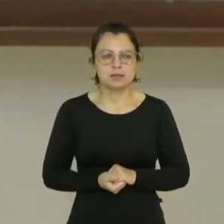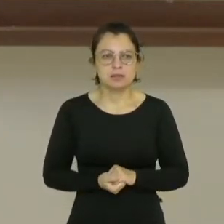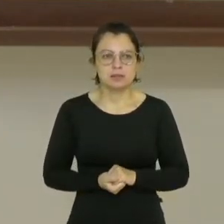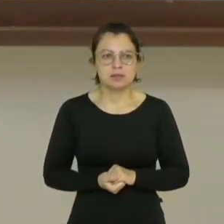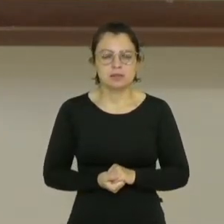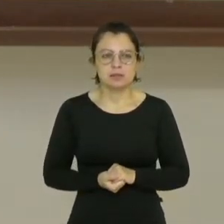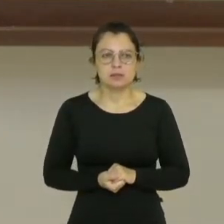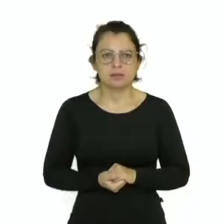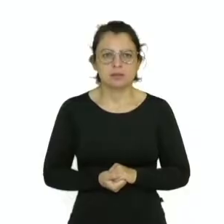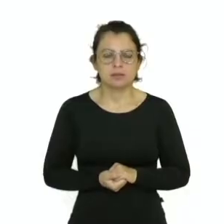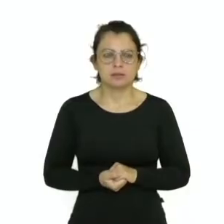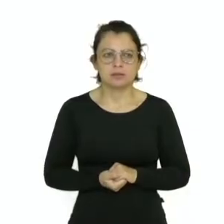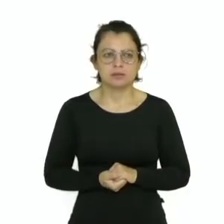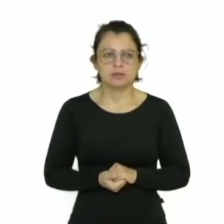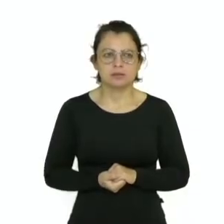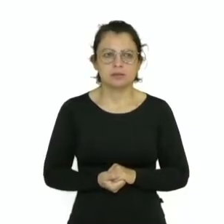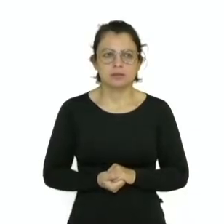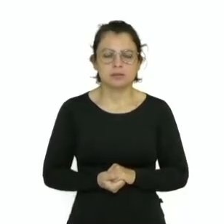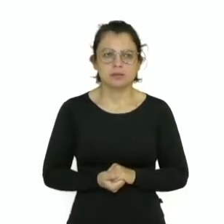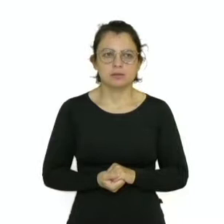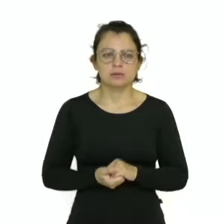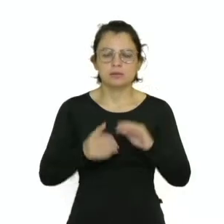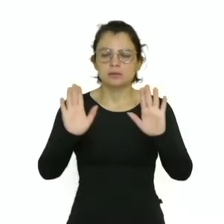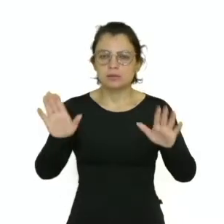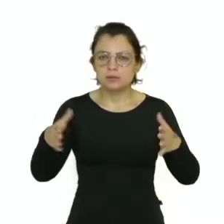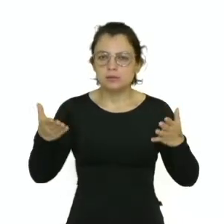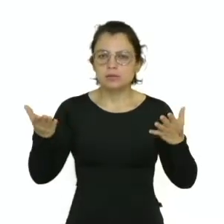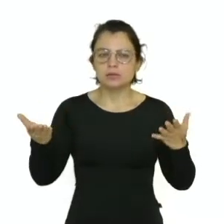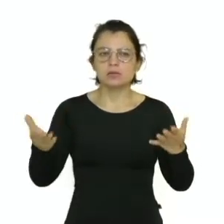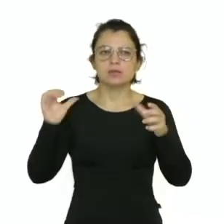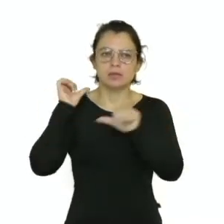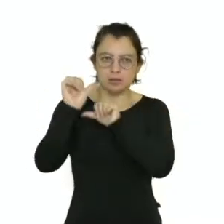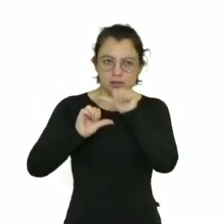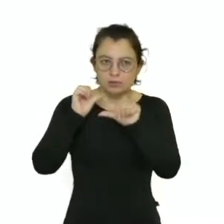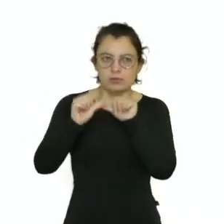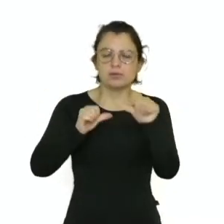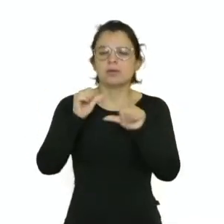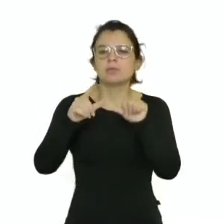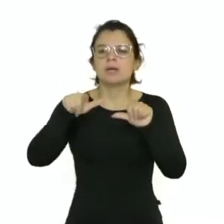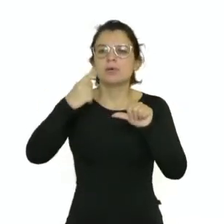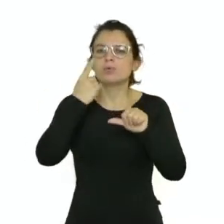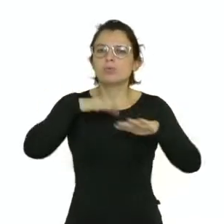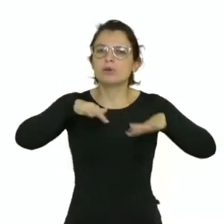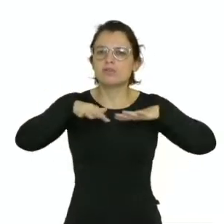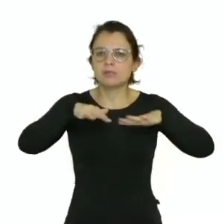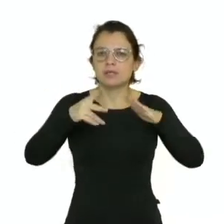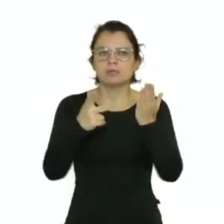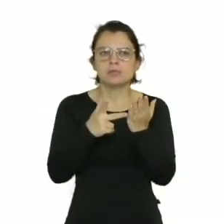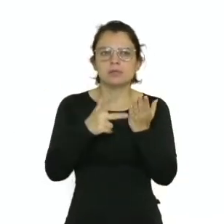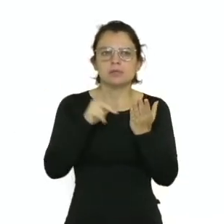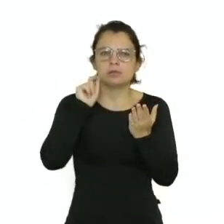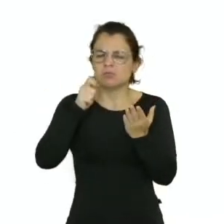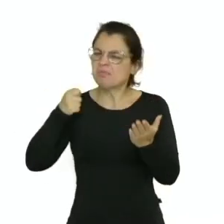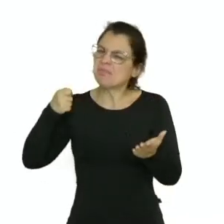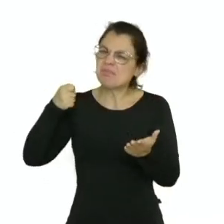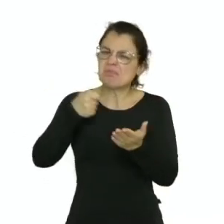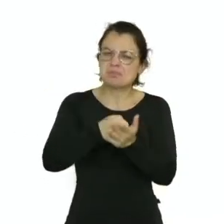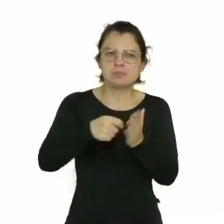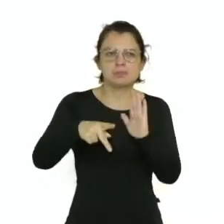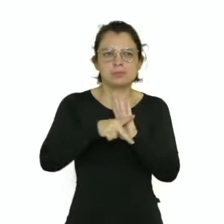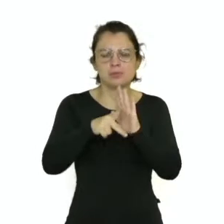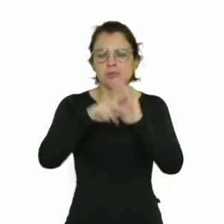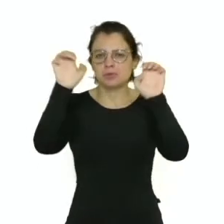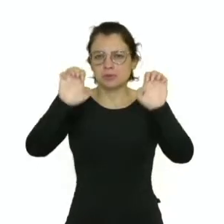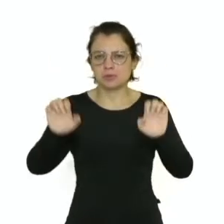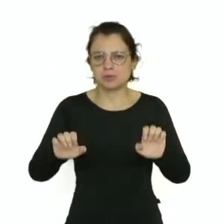cada igreja constrói, né? A reforma foi um movimento protestante que contestou a severidade, a estrutura,